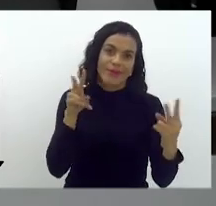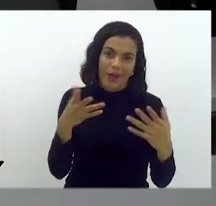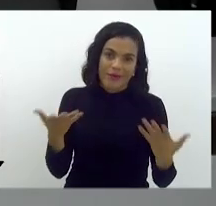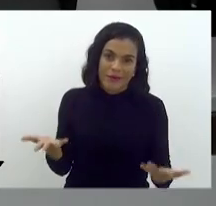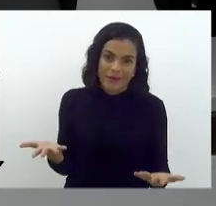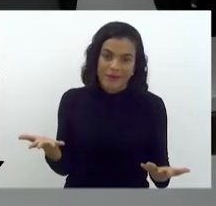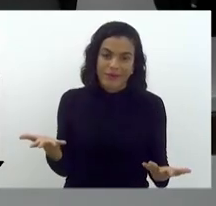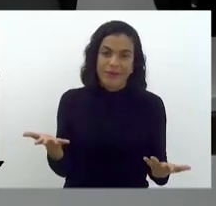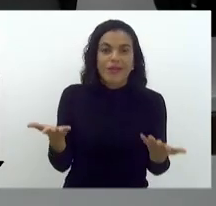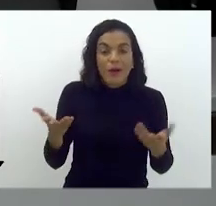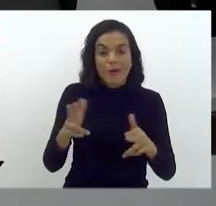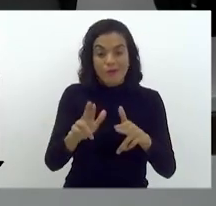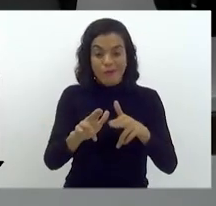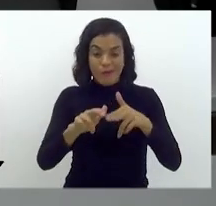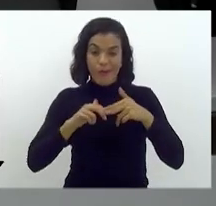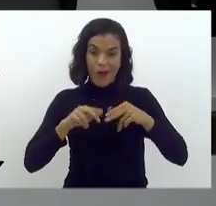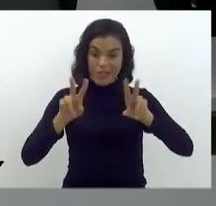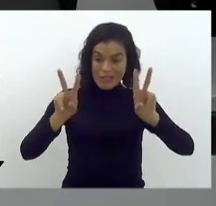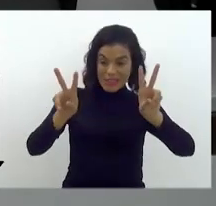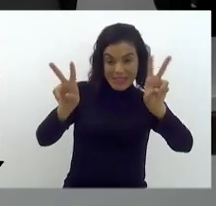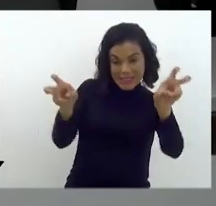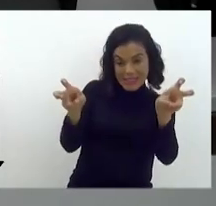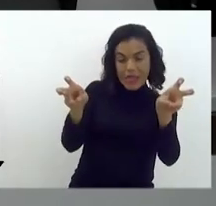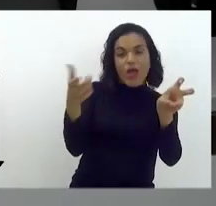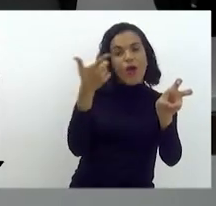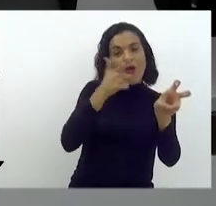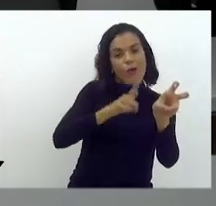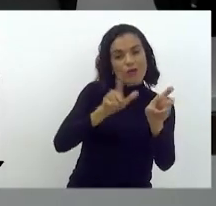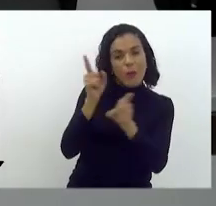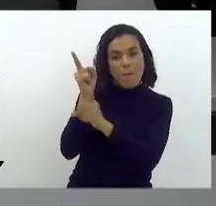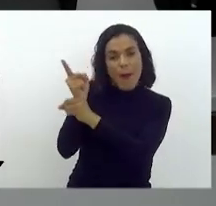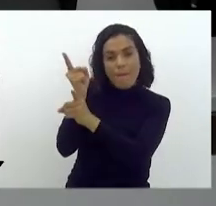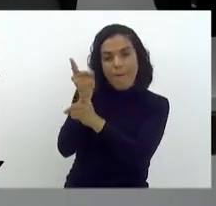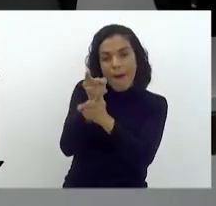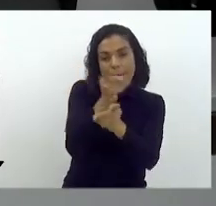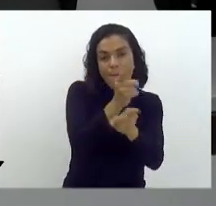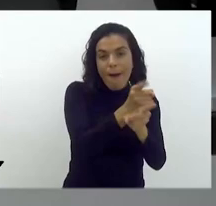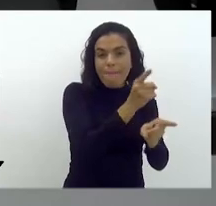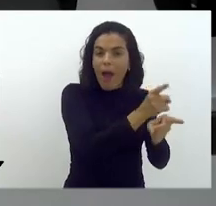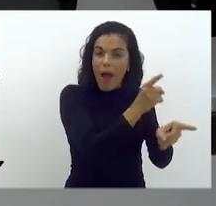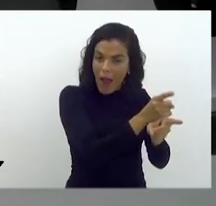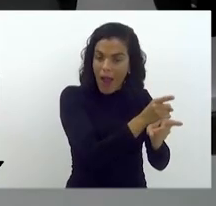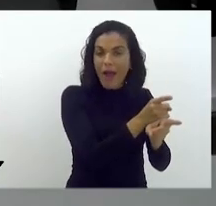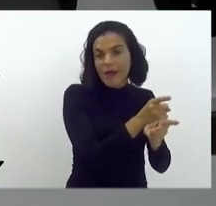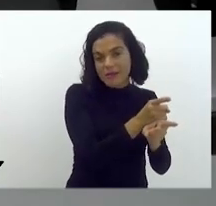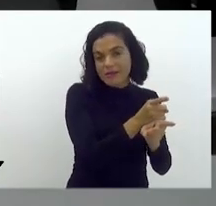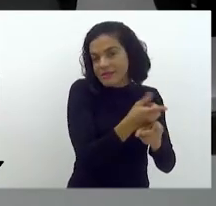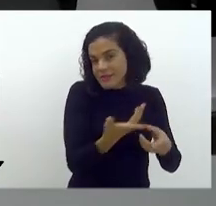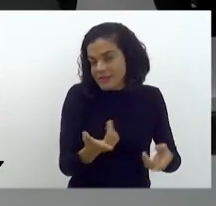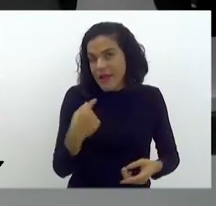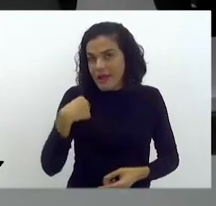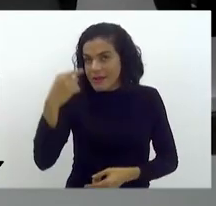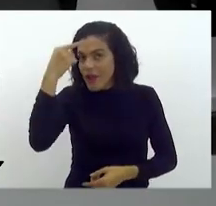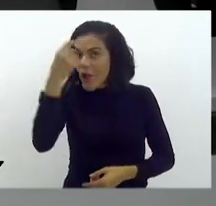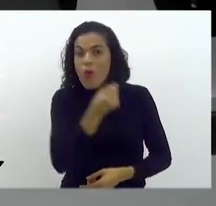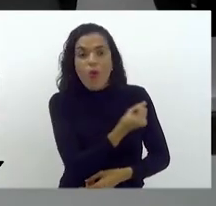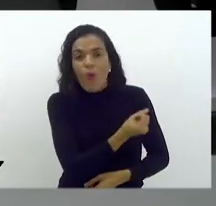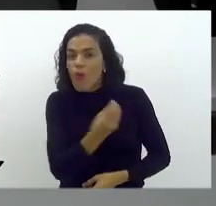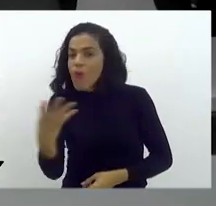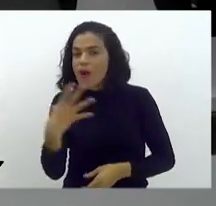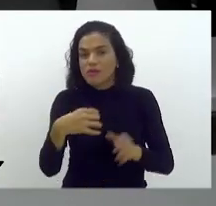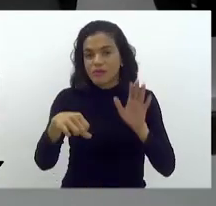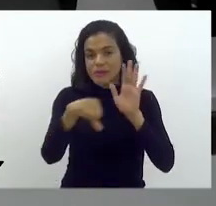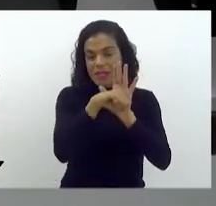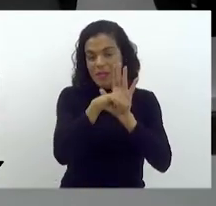então por esse título de crime Eu também consigo levantar que provavelmente ele aconteceu em meio virtual consigo ter uma ideia de quantos crimes foram